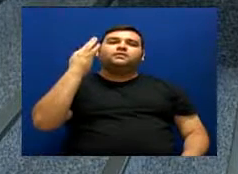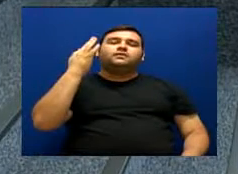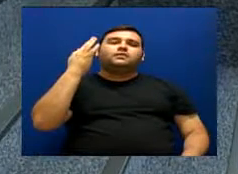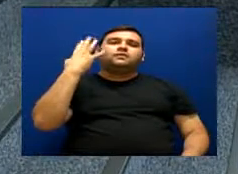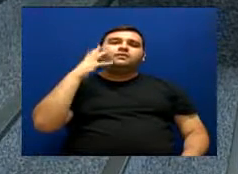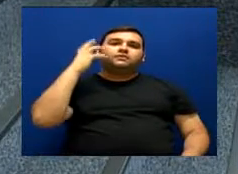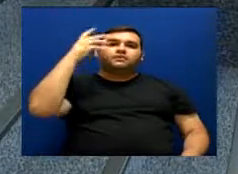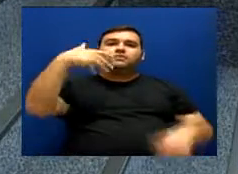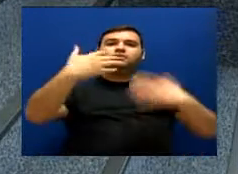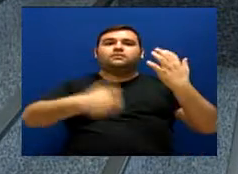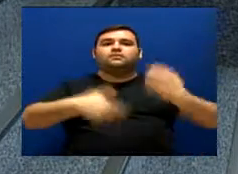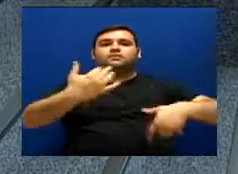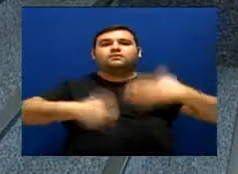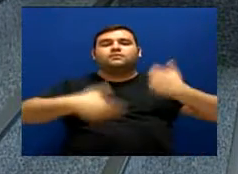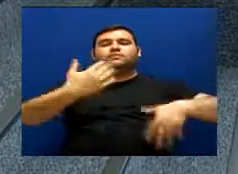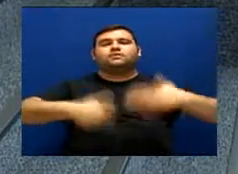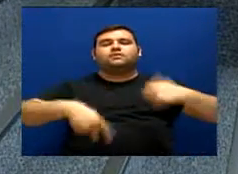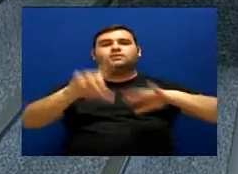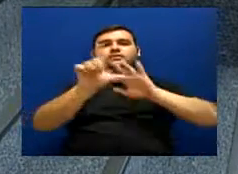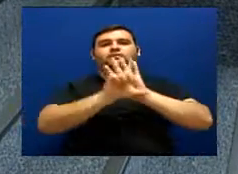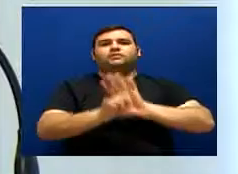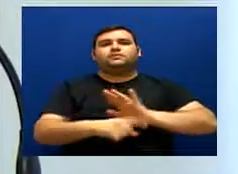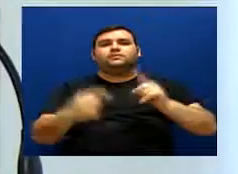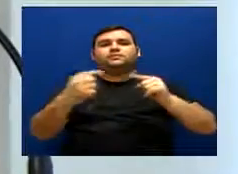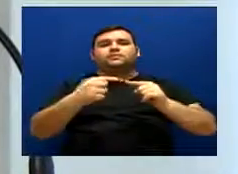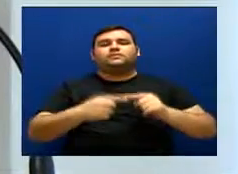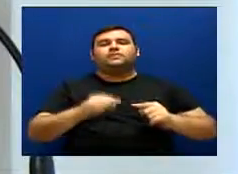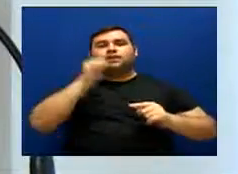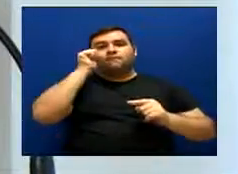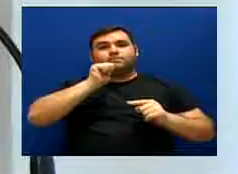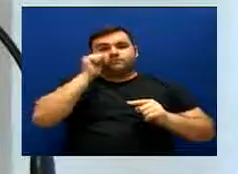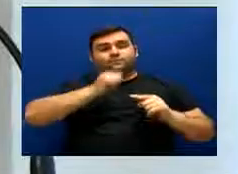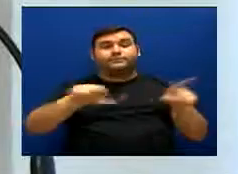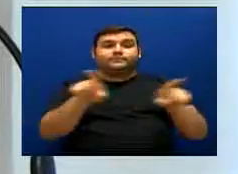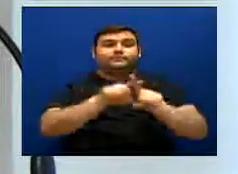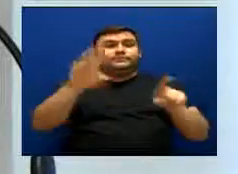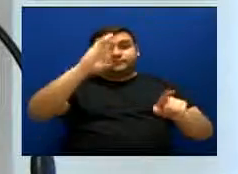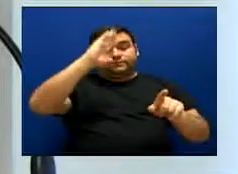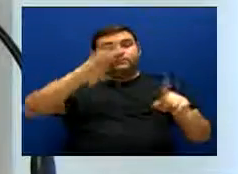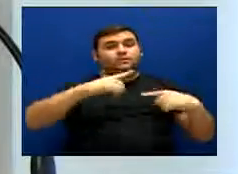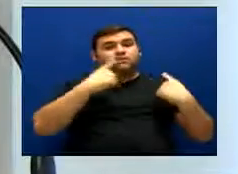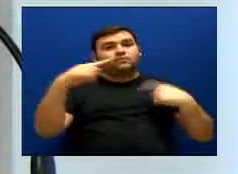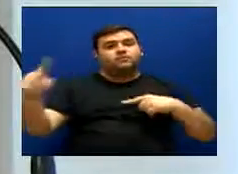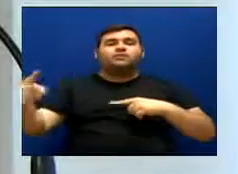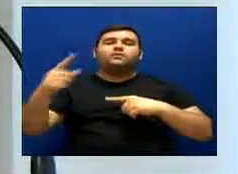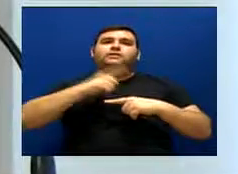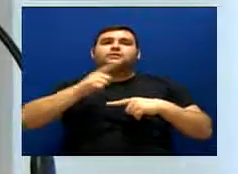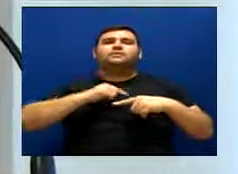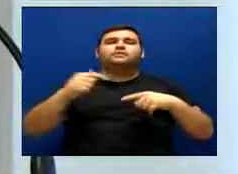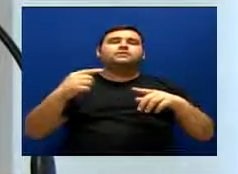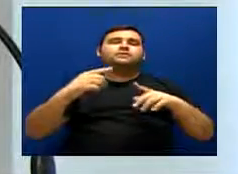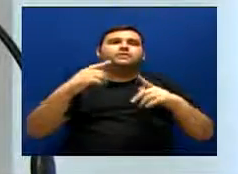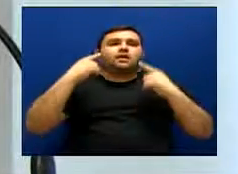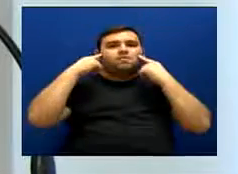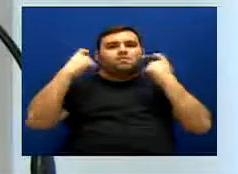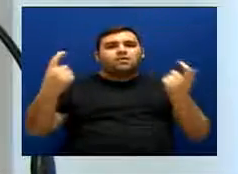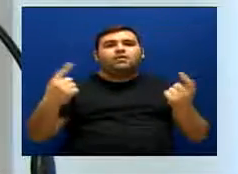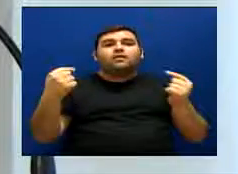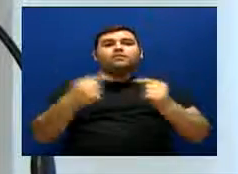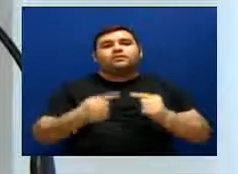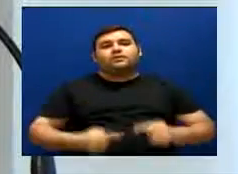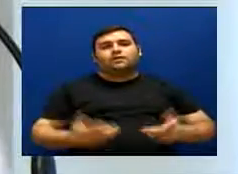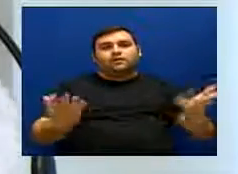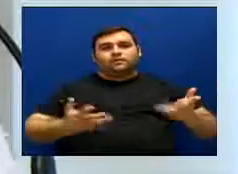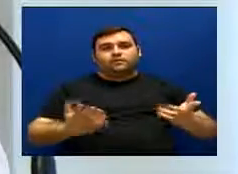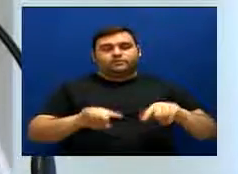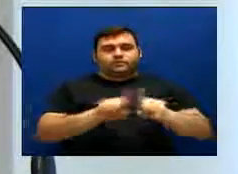manifestaram com relação às políticas públicas com relação às mulheres e principalmente o combate à violência, que foi colocado